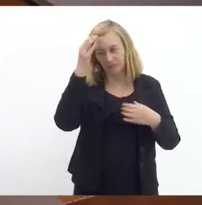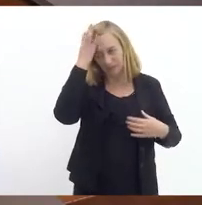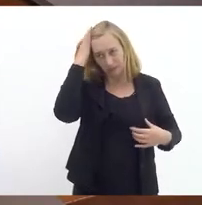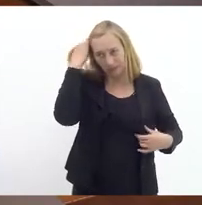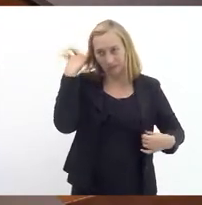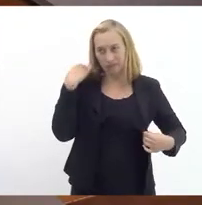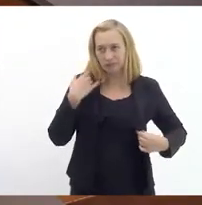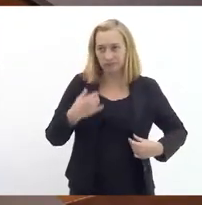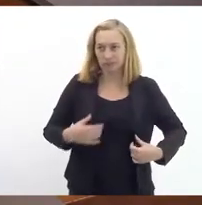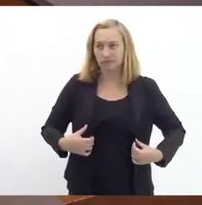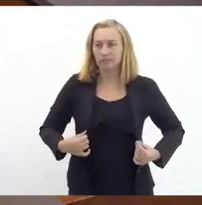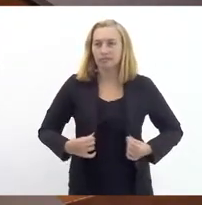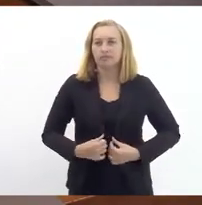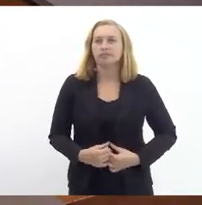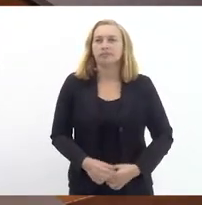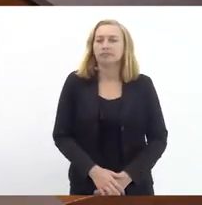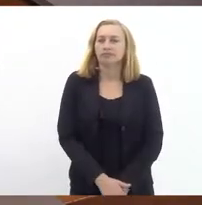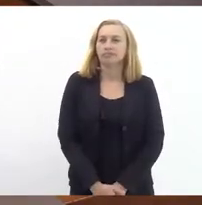Deputada.